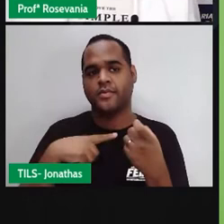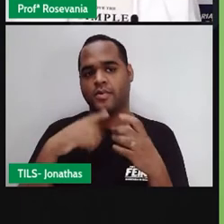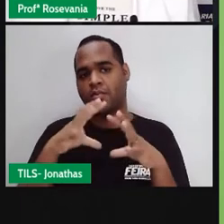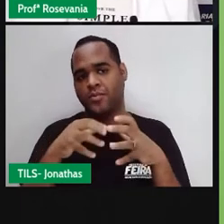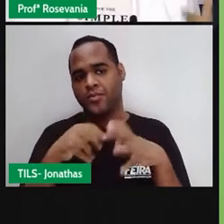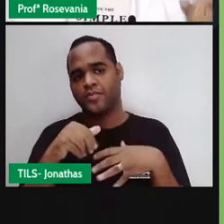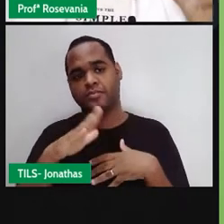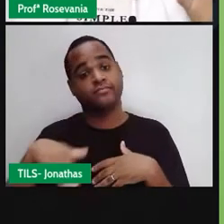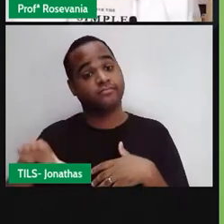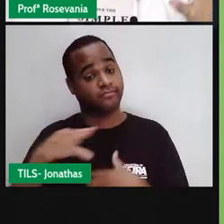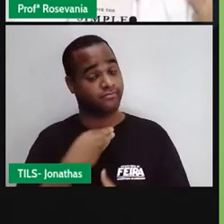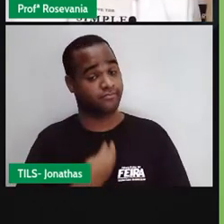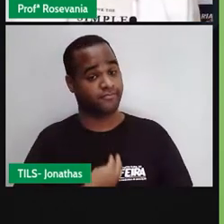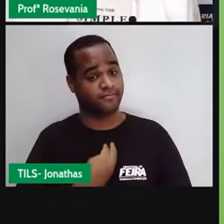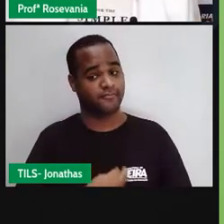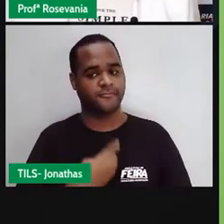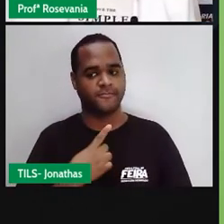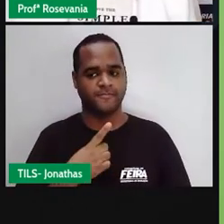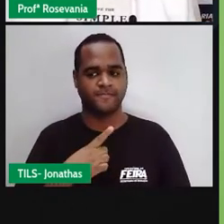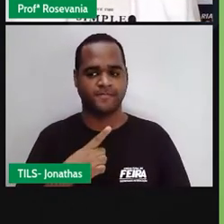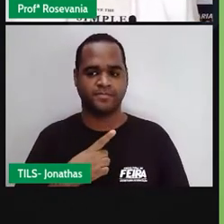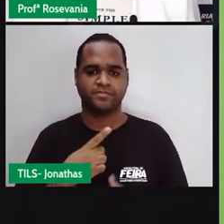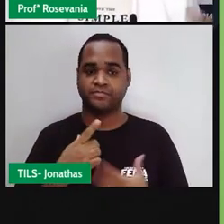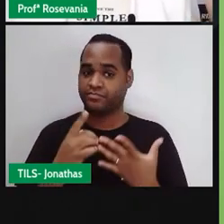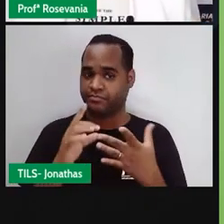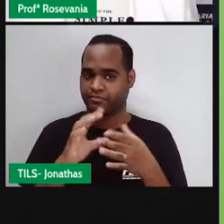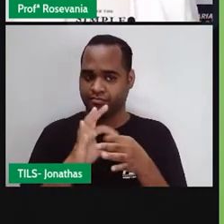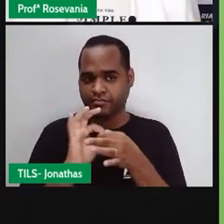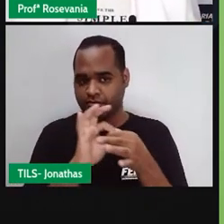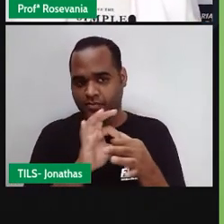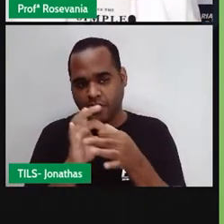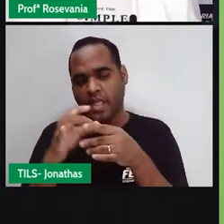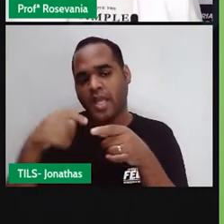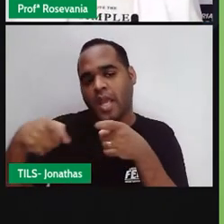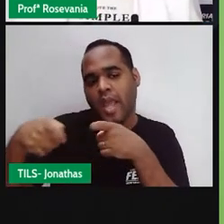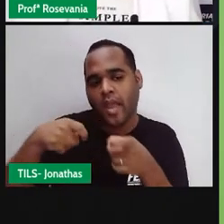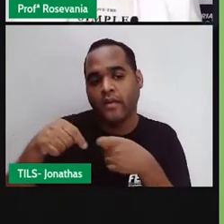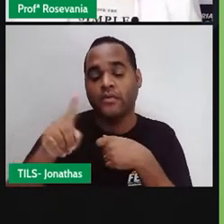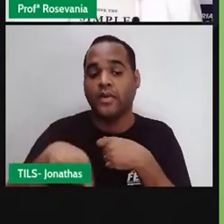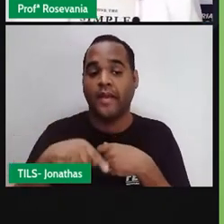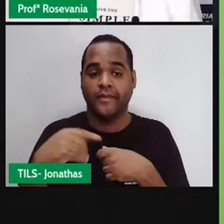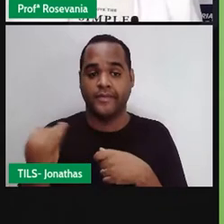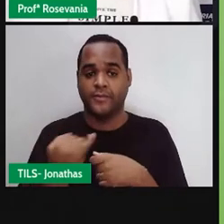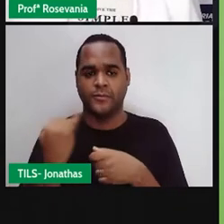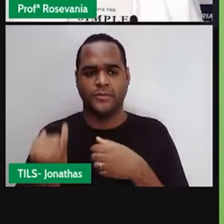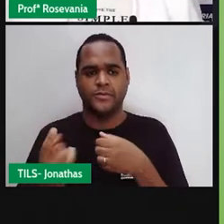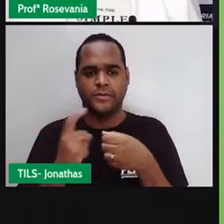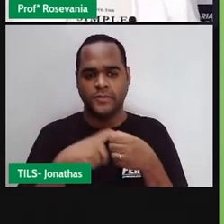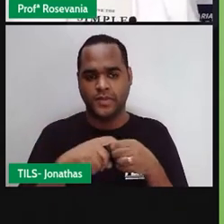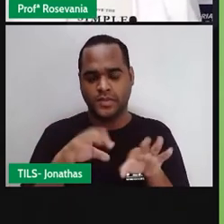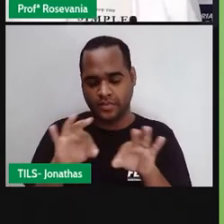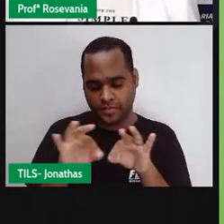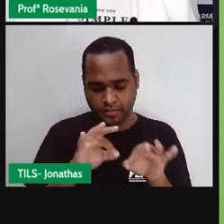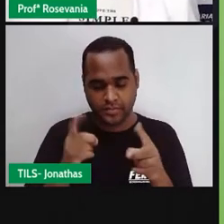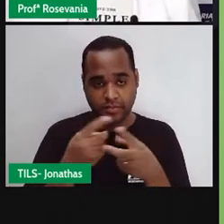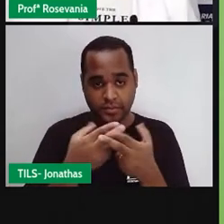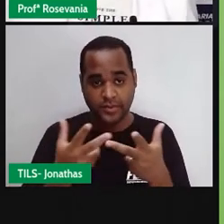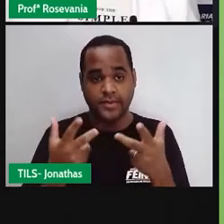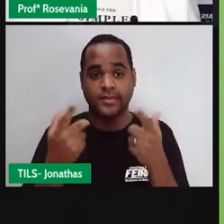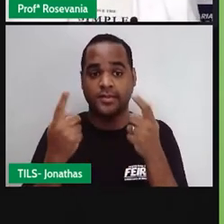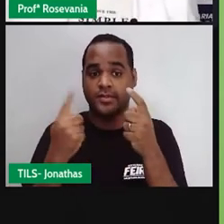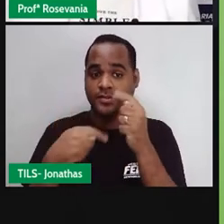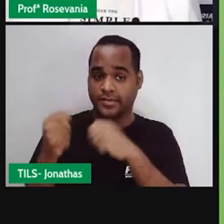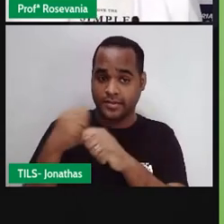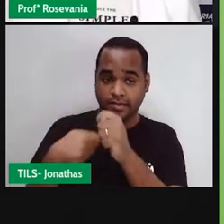forma, nesse entre, assim, né, entre guerras, eles se recuperaram. E aí o que acontece? Teve uma crise econômica desses